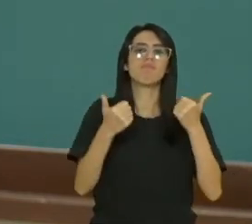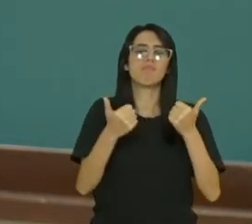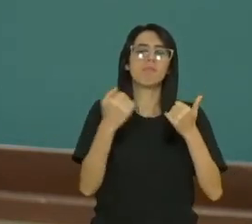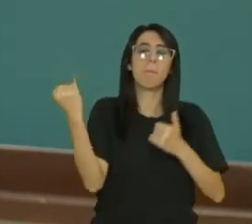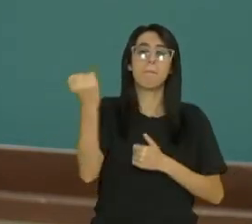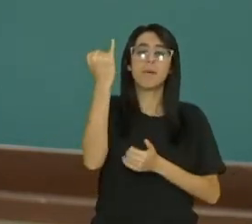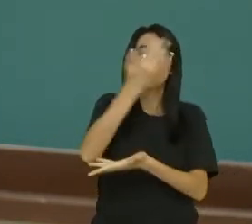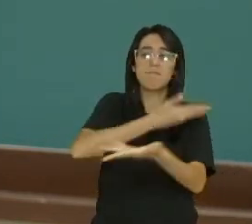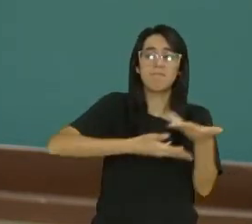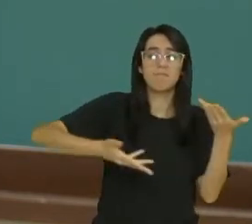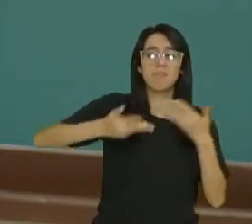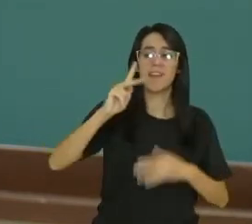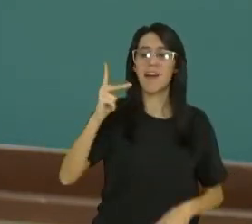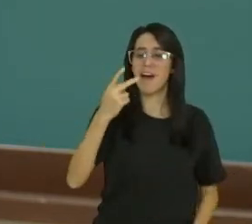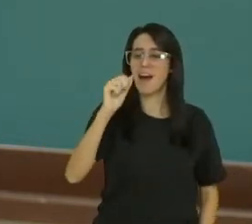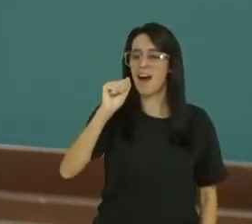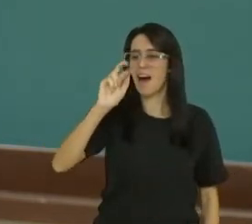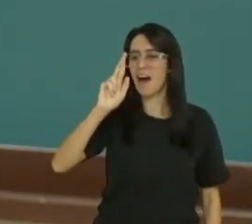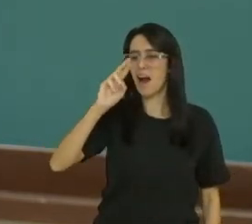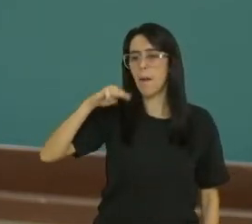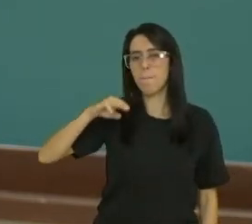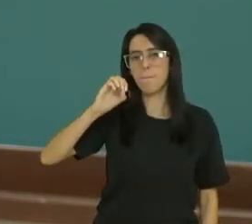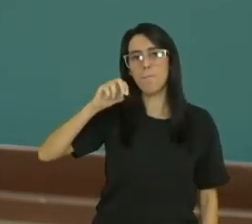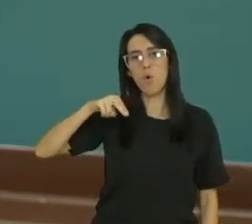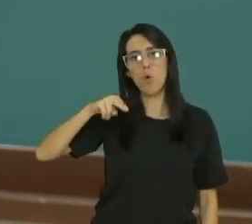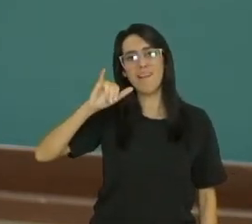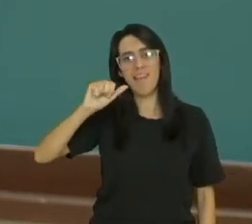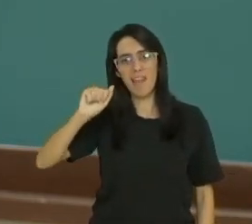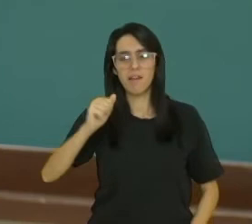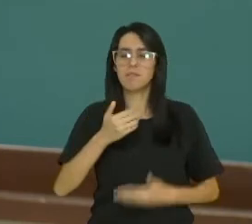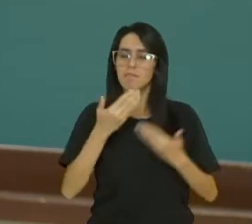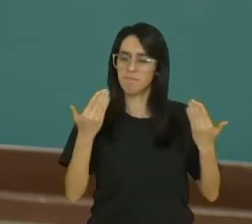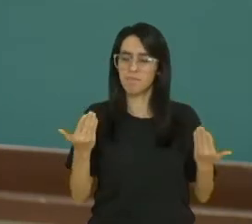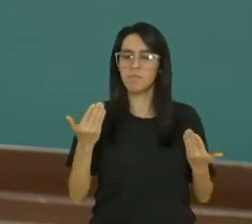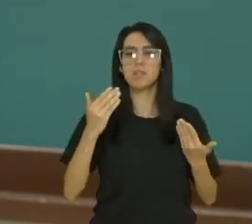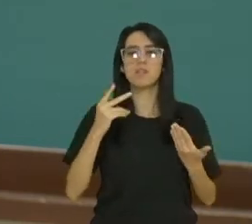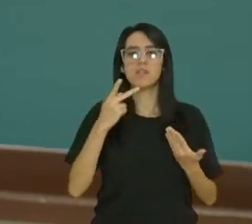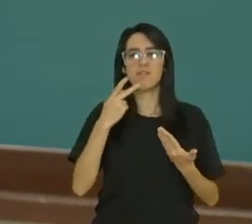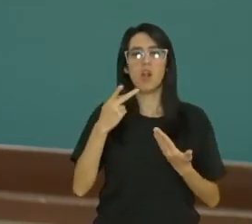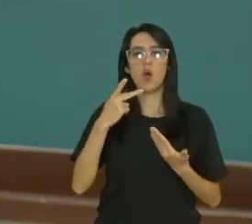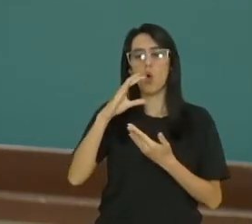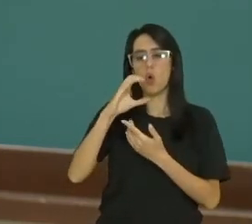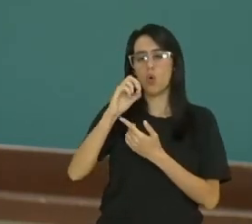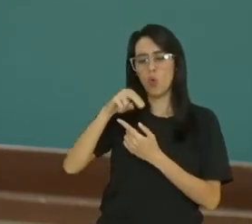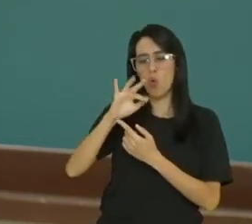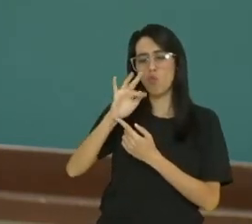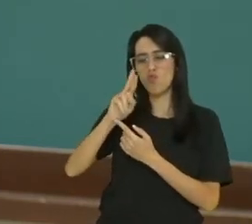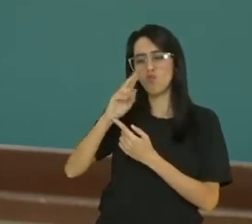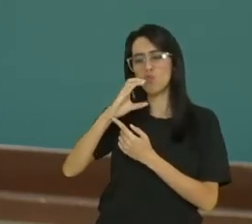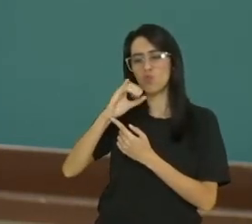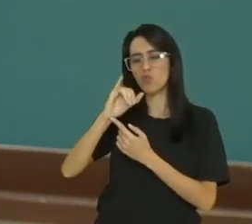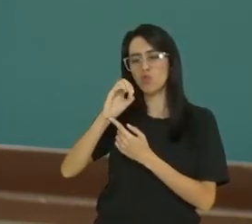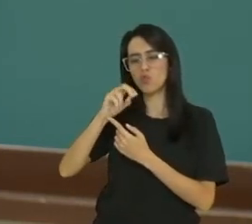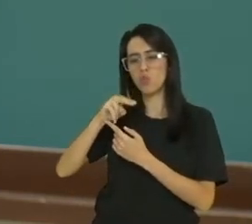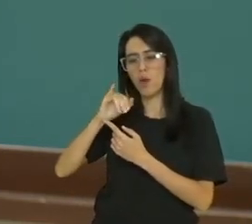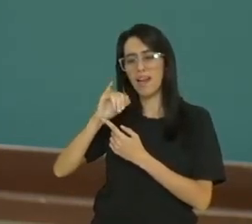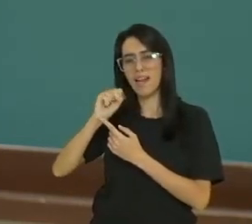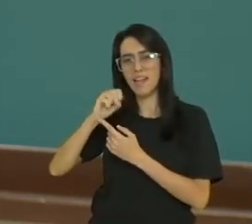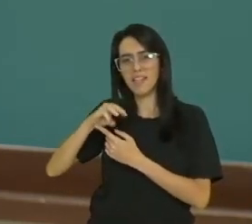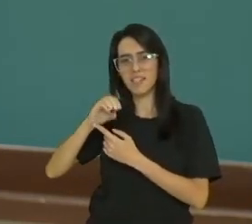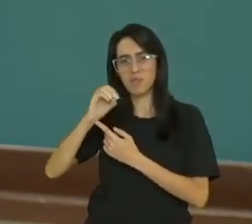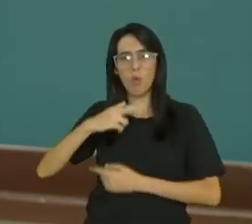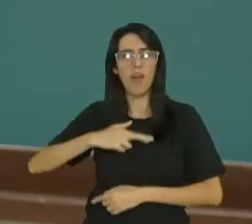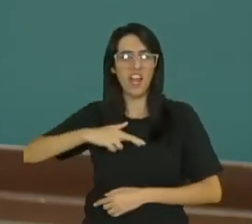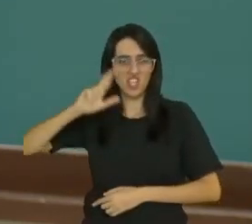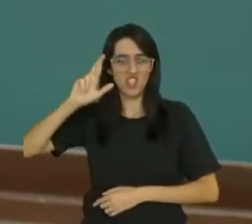do universo. Por isso, então, embora chamamos o confucionismo uma religião oriental, não estava preocupado com a vida antes da morte